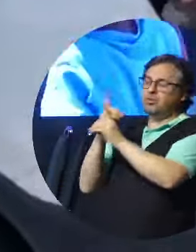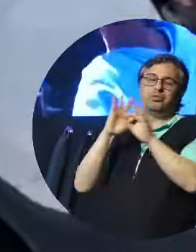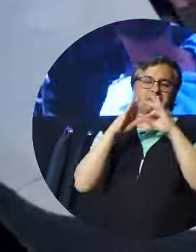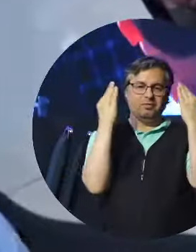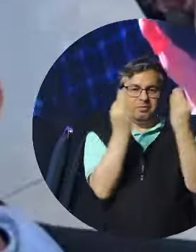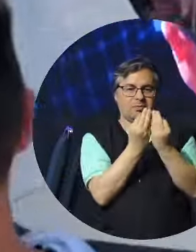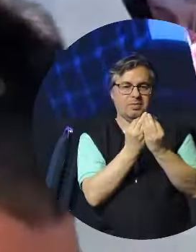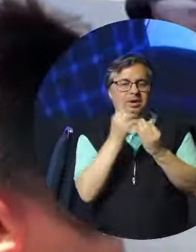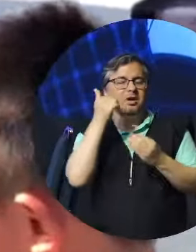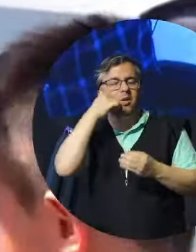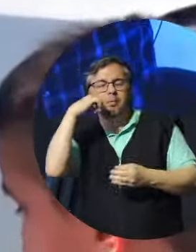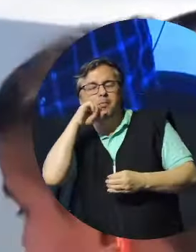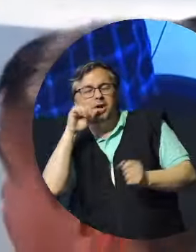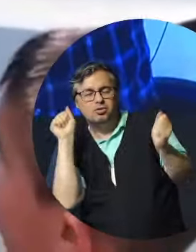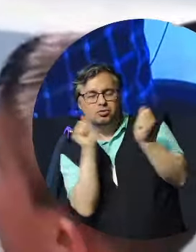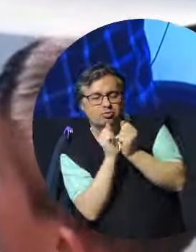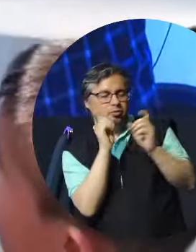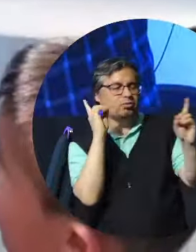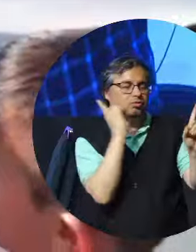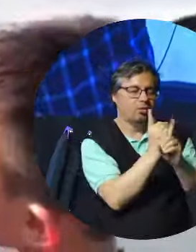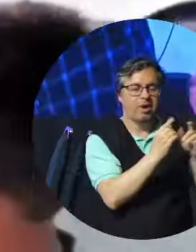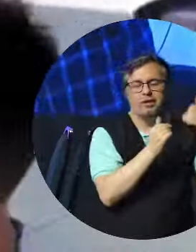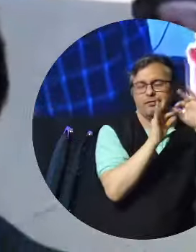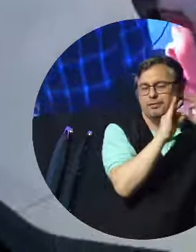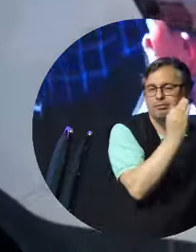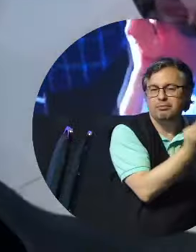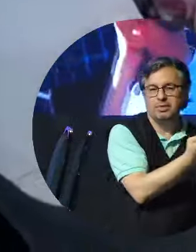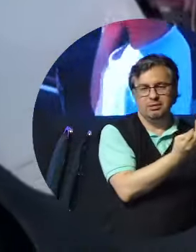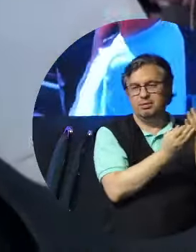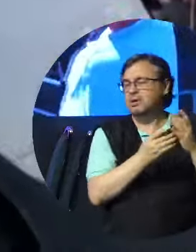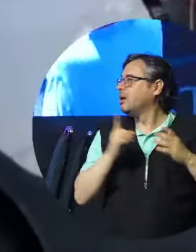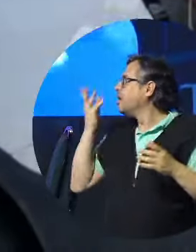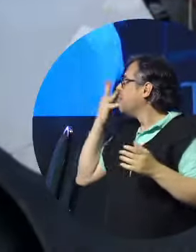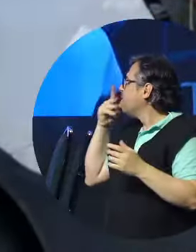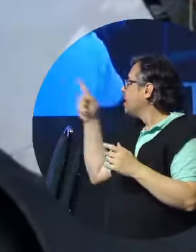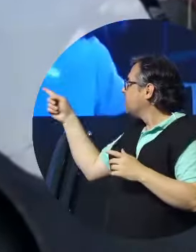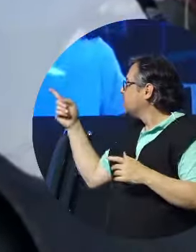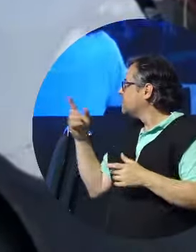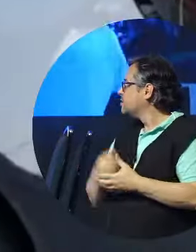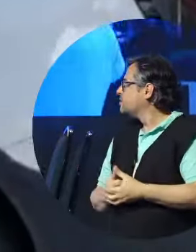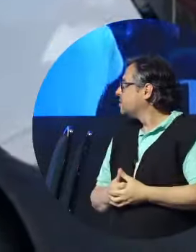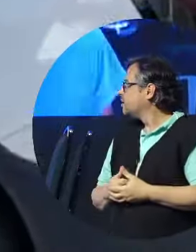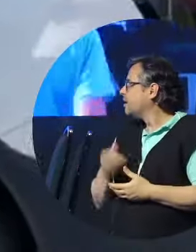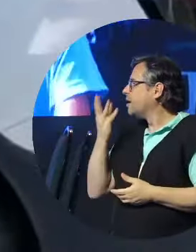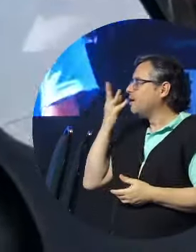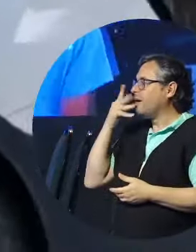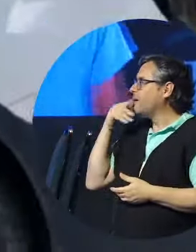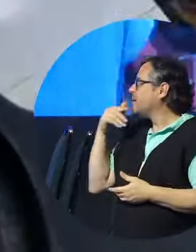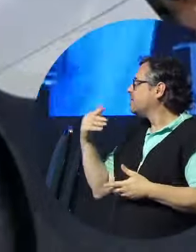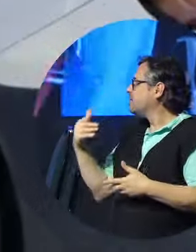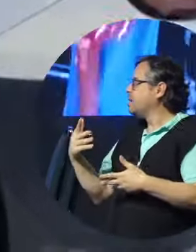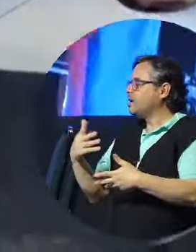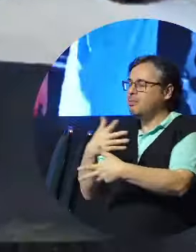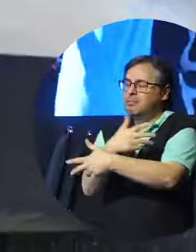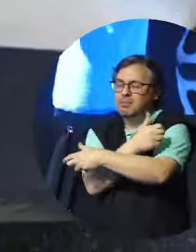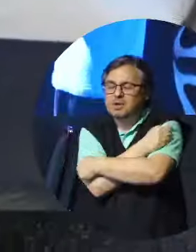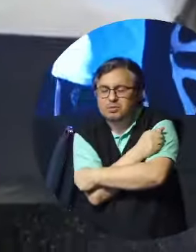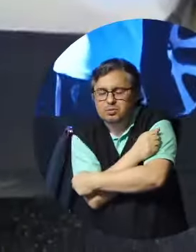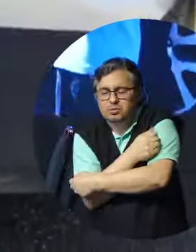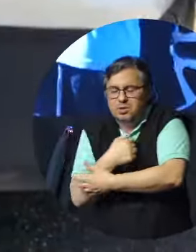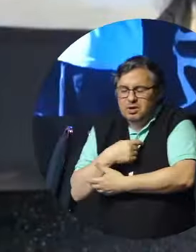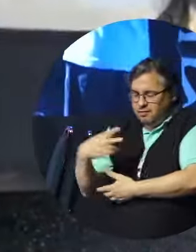Olha aí. E nesse momento, esse menininho me dá um abraço. E ele diz para mim, ali no meu